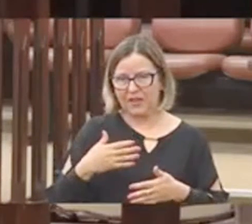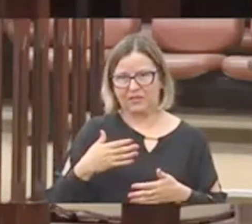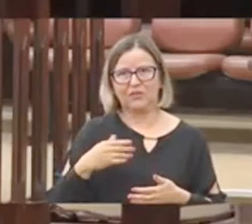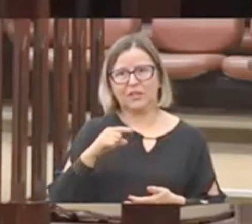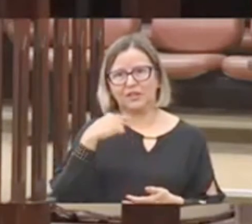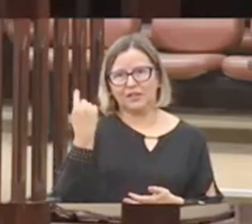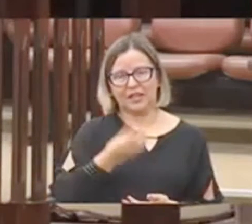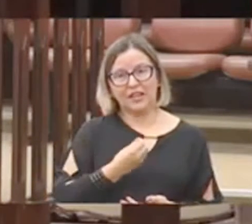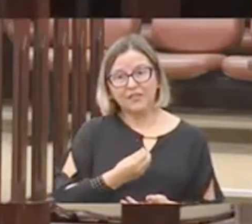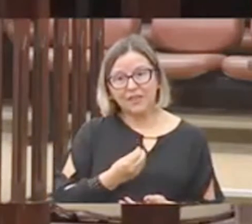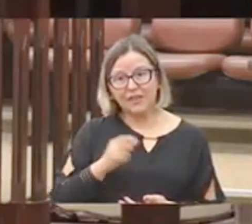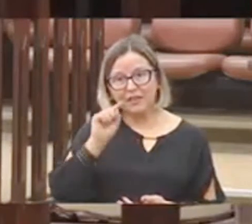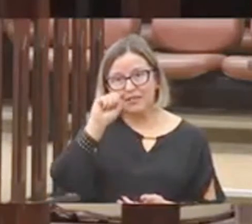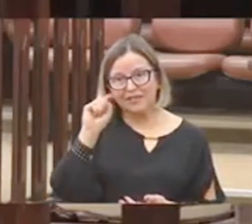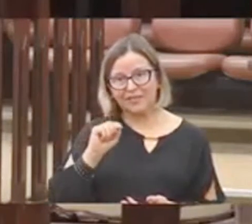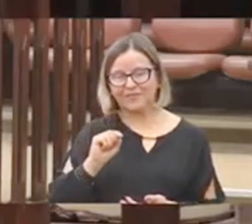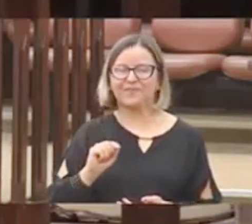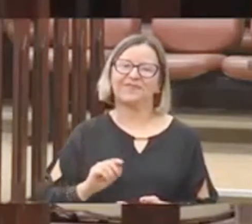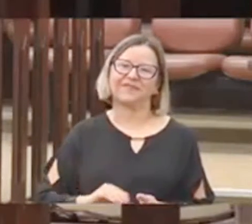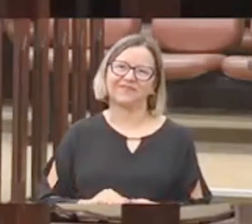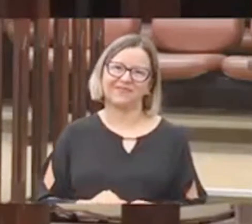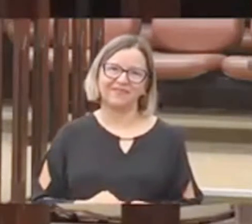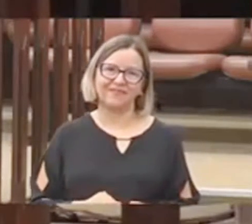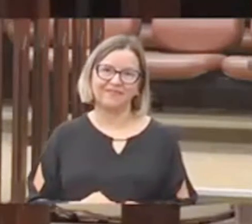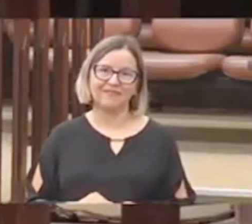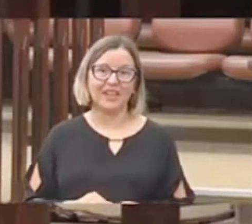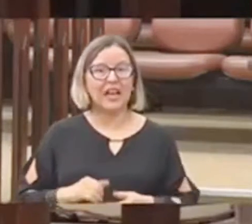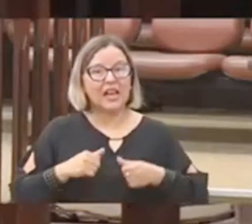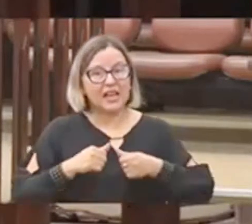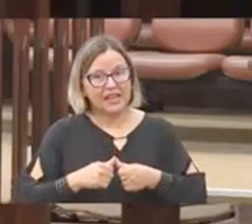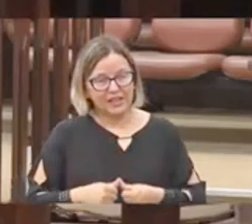Eu queria dizer para vocês que essa é a característica do cristão.